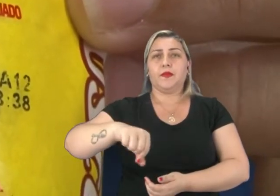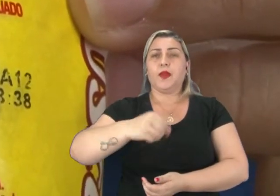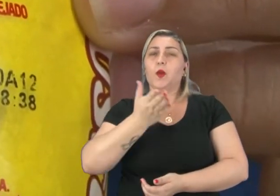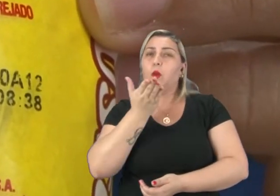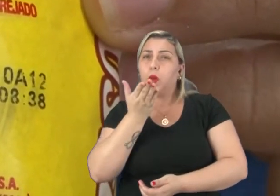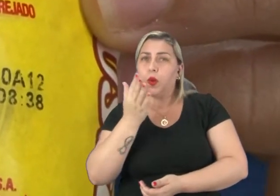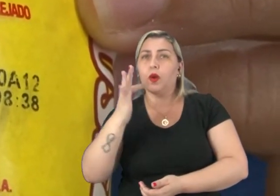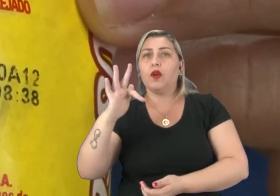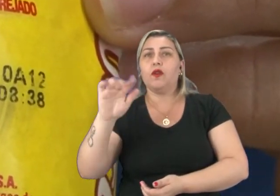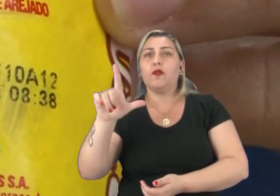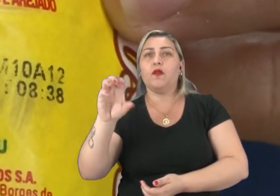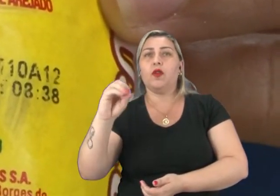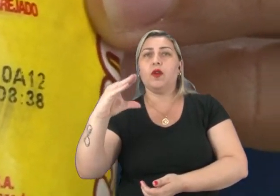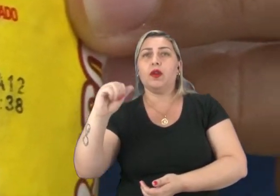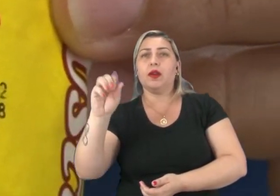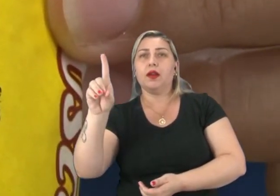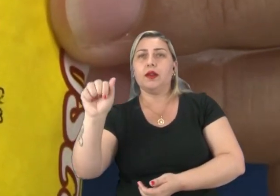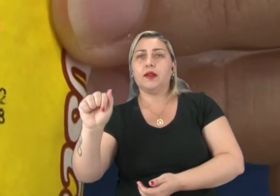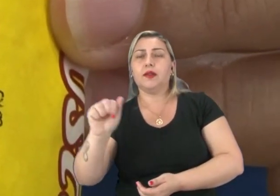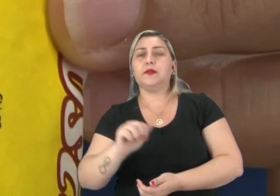milho flocada.